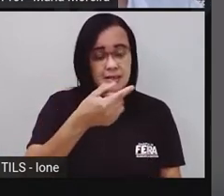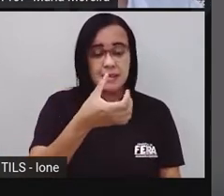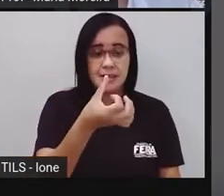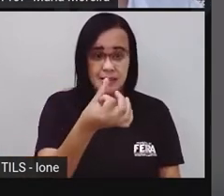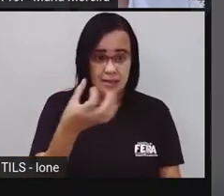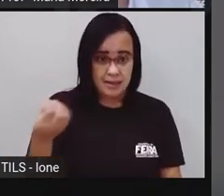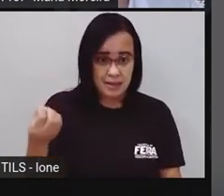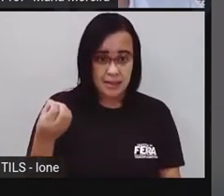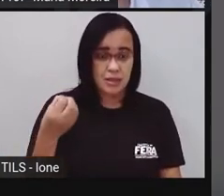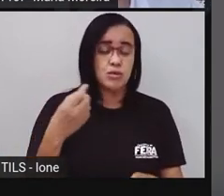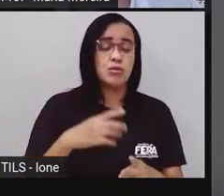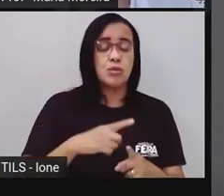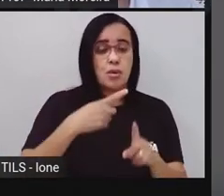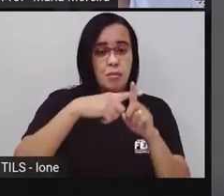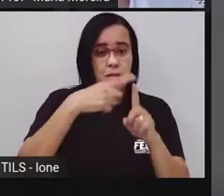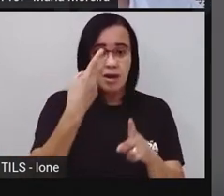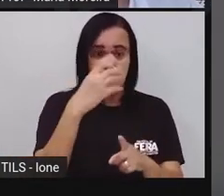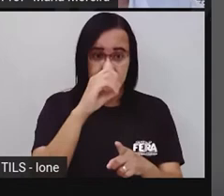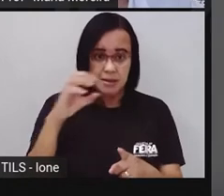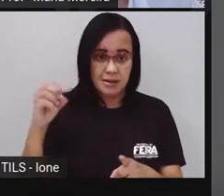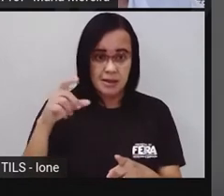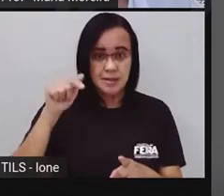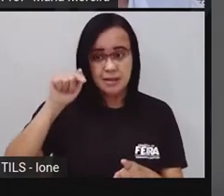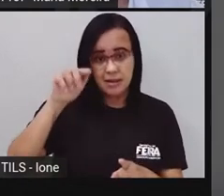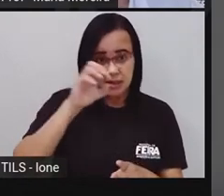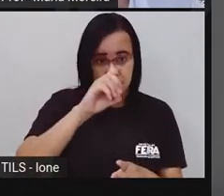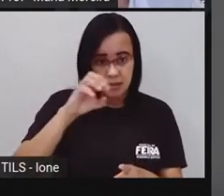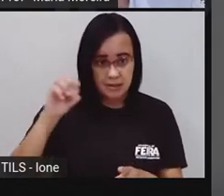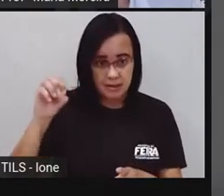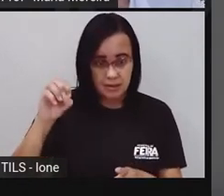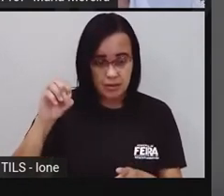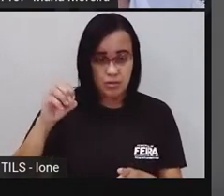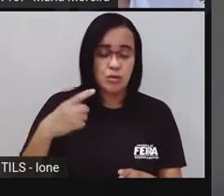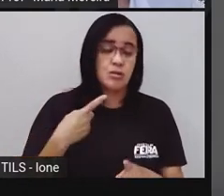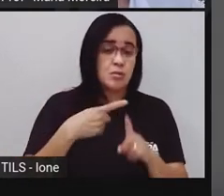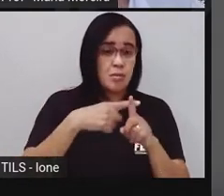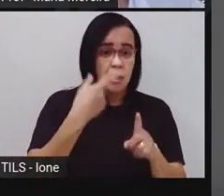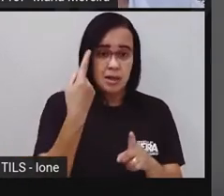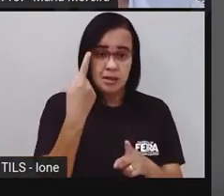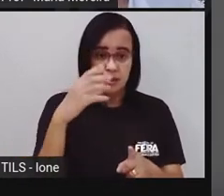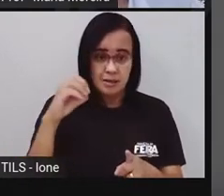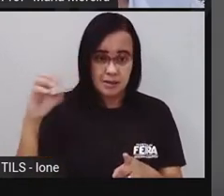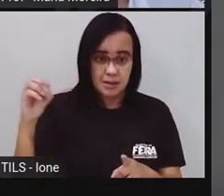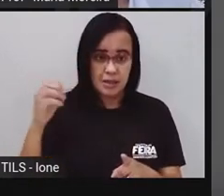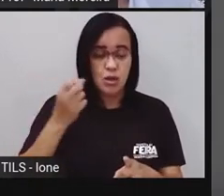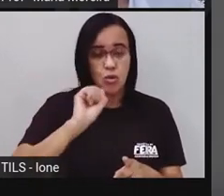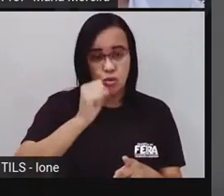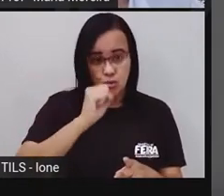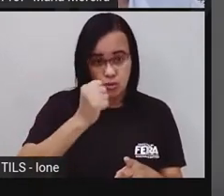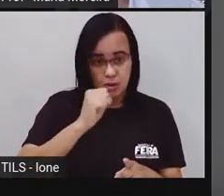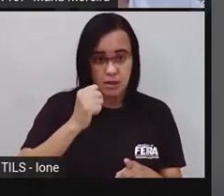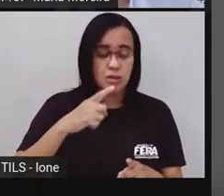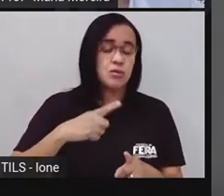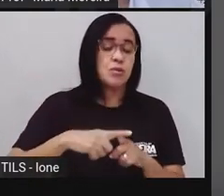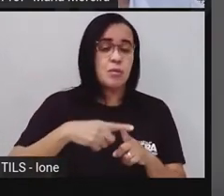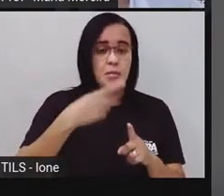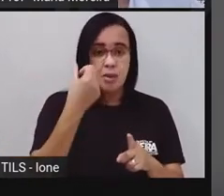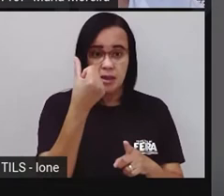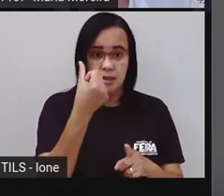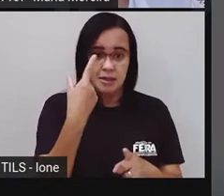600 mais sem 700 mais 100/800 mais sem